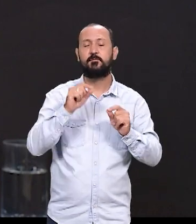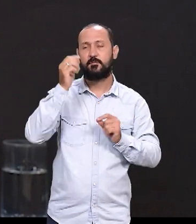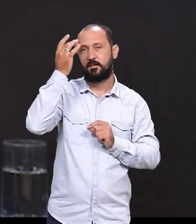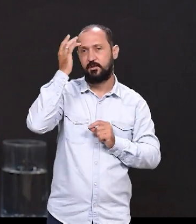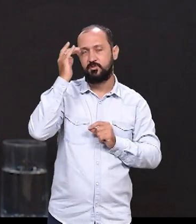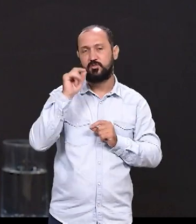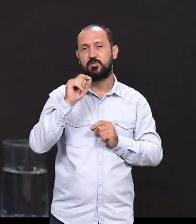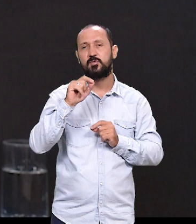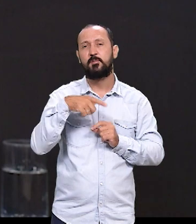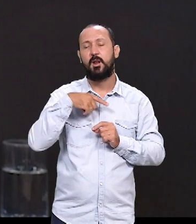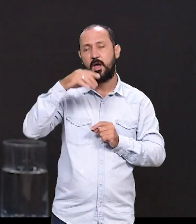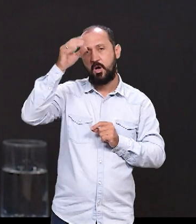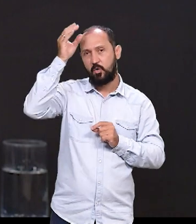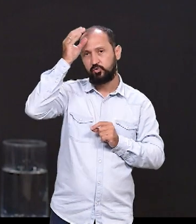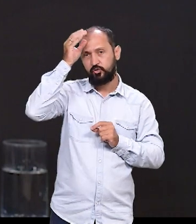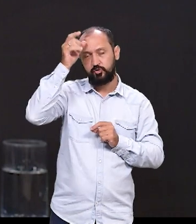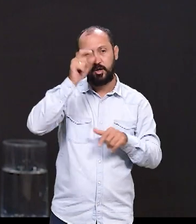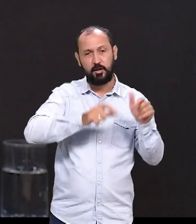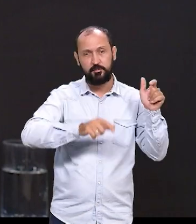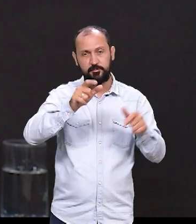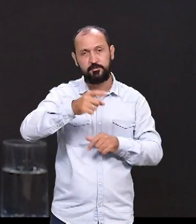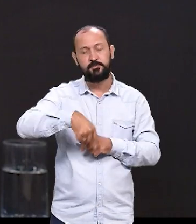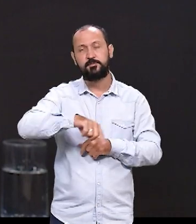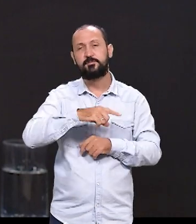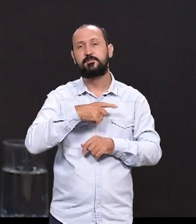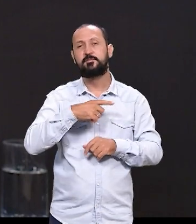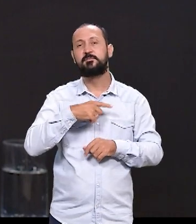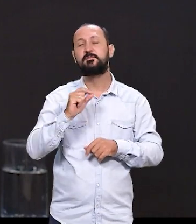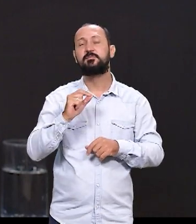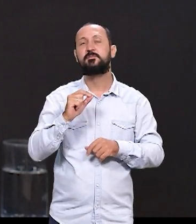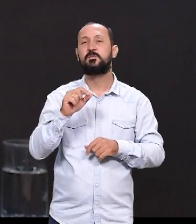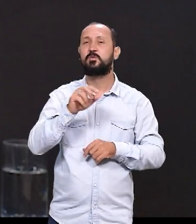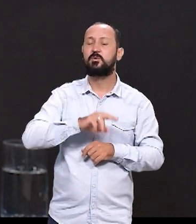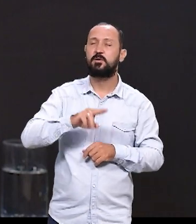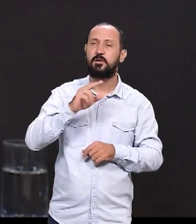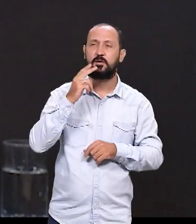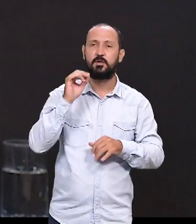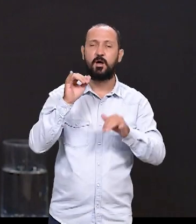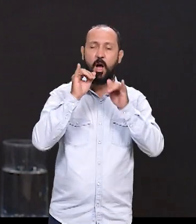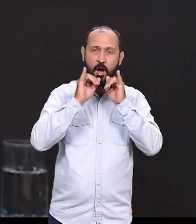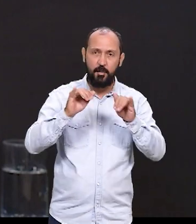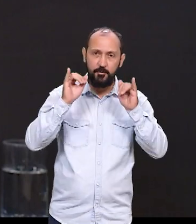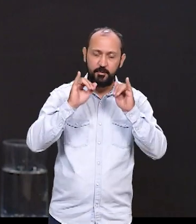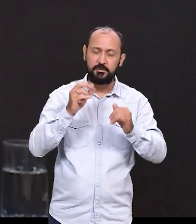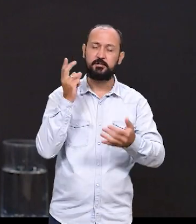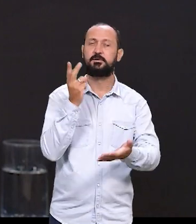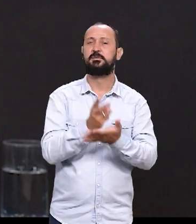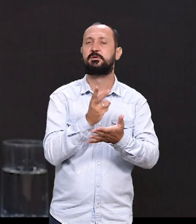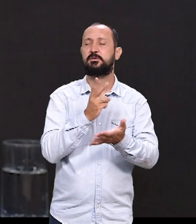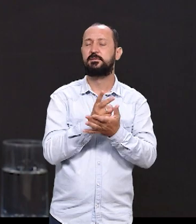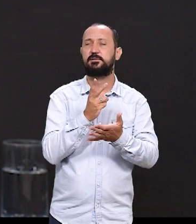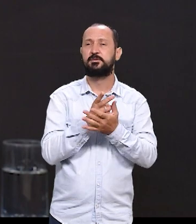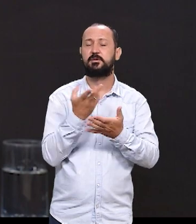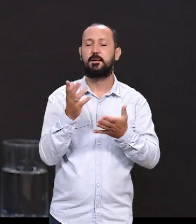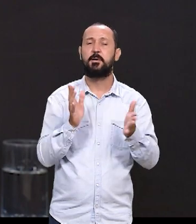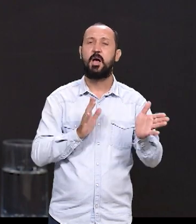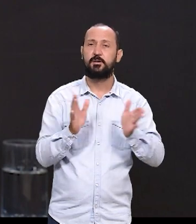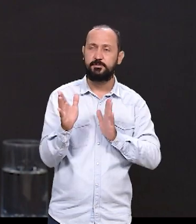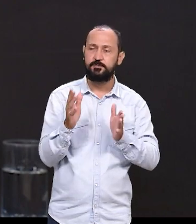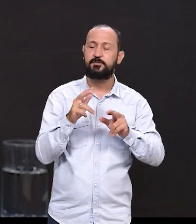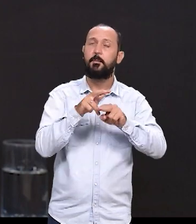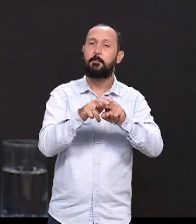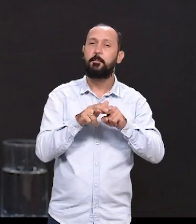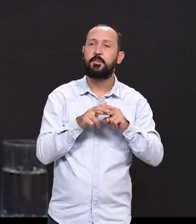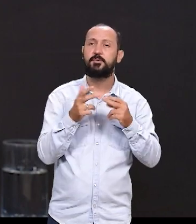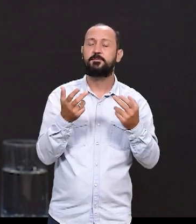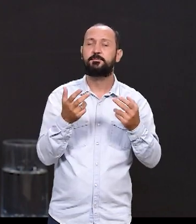sensibilização pela eu acho que pela eh pela conscientização das pessoas né isso tem ficado através dos meios de comunicação cada